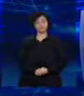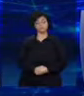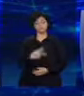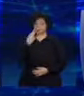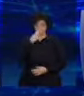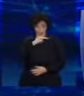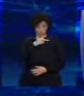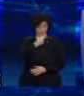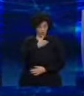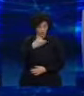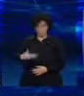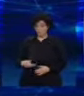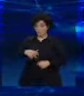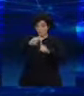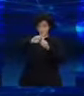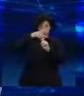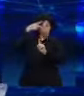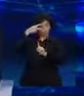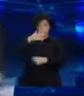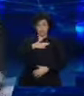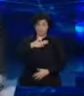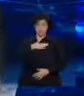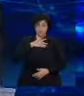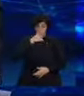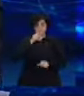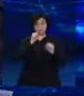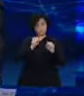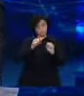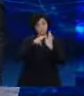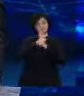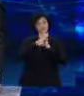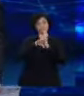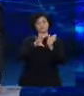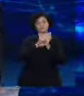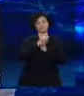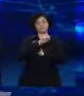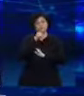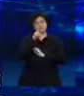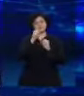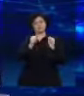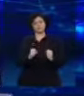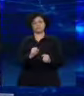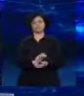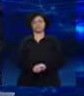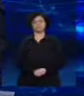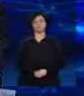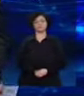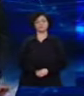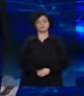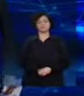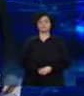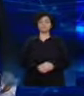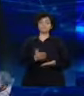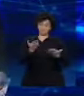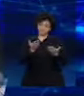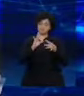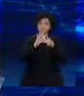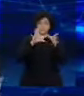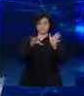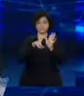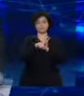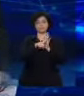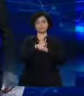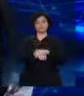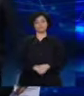foi desmatado mais do dobro do que no meu. Dá o Google em casa. Deixa ele falar. Dá o Google, não, deixa ele terminar. Dá o Google em casa.